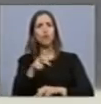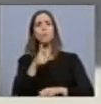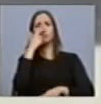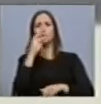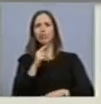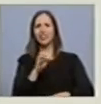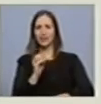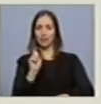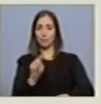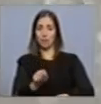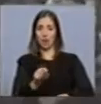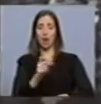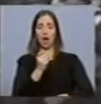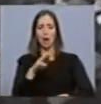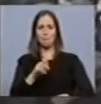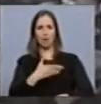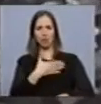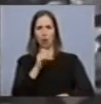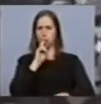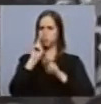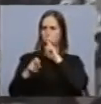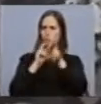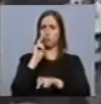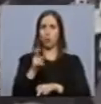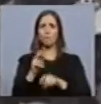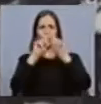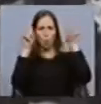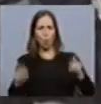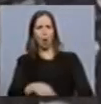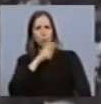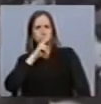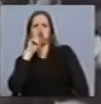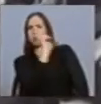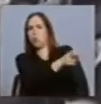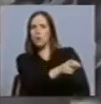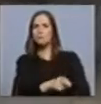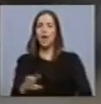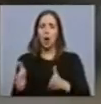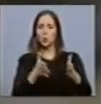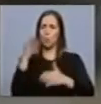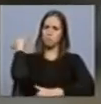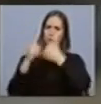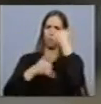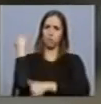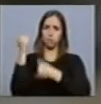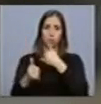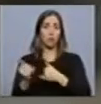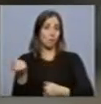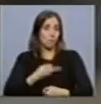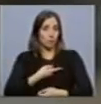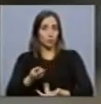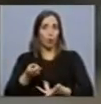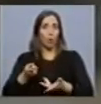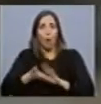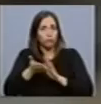de Sousa Cardoso foi insultado, cuspiram-lhe nos quadros, agrediram-no na rua ao ponto de ter de recorrer ao serviço de urgência